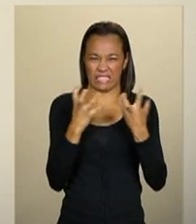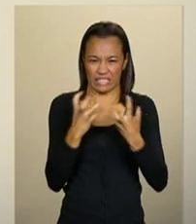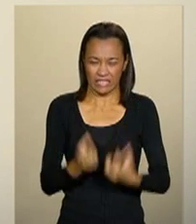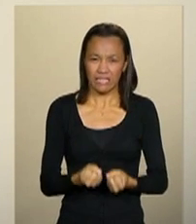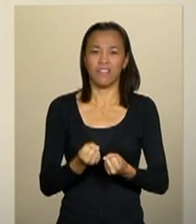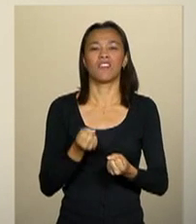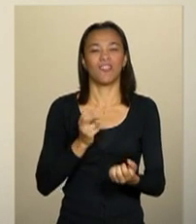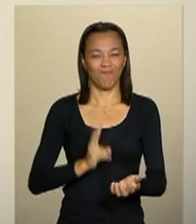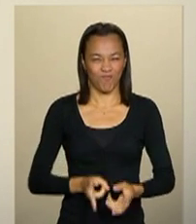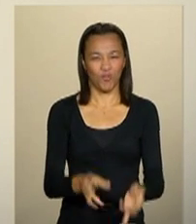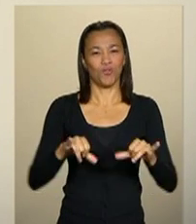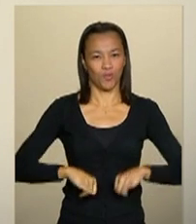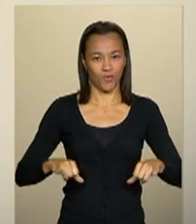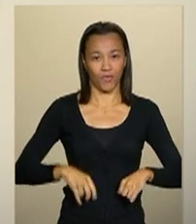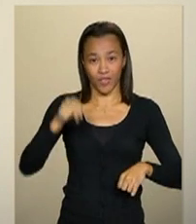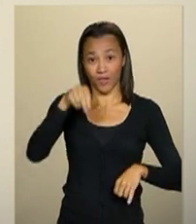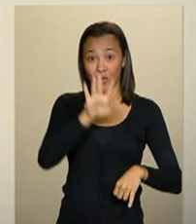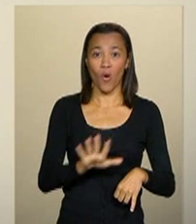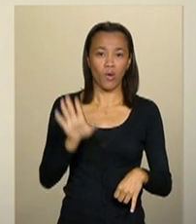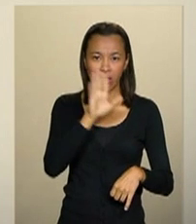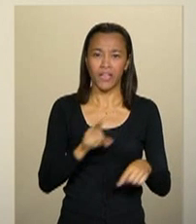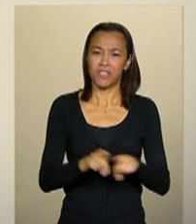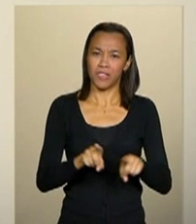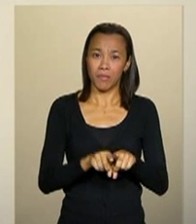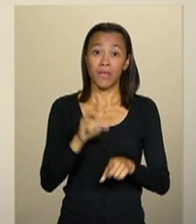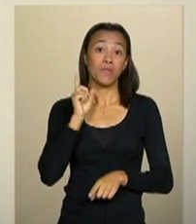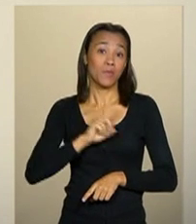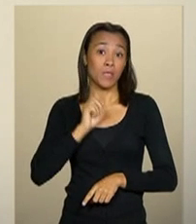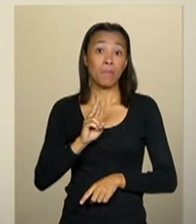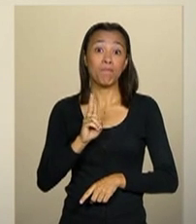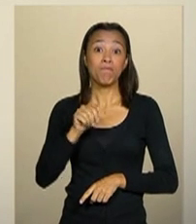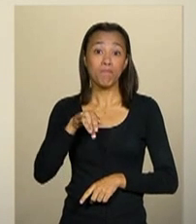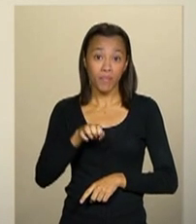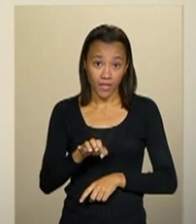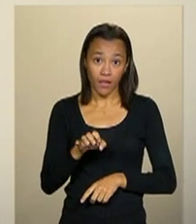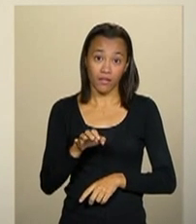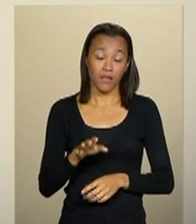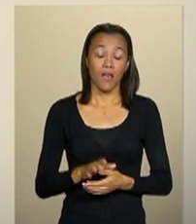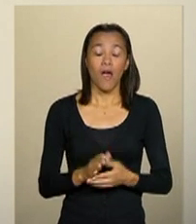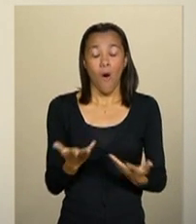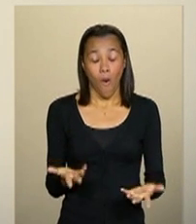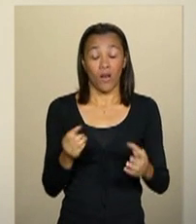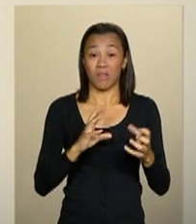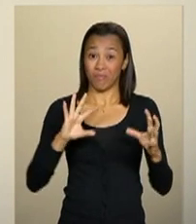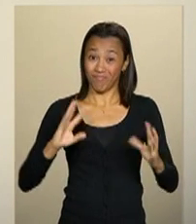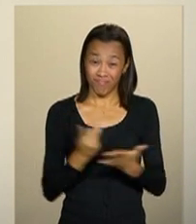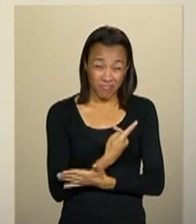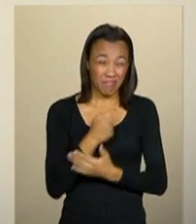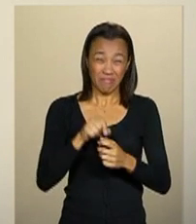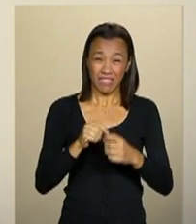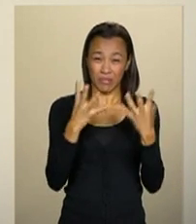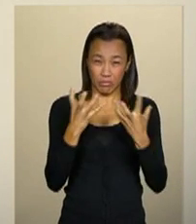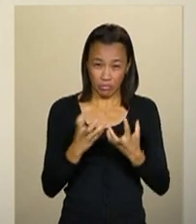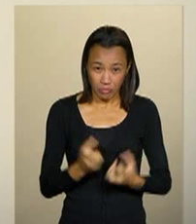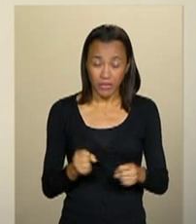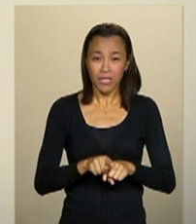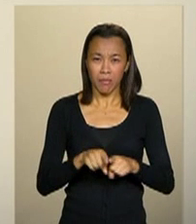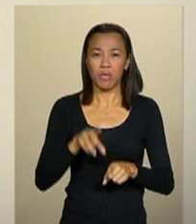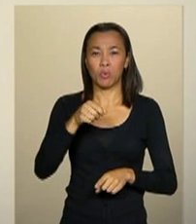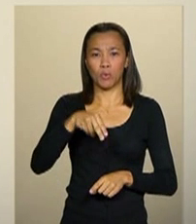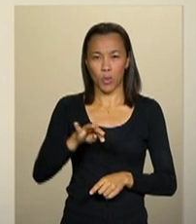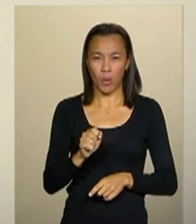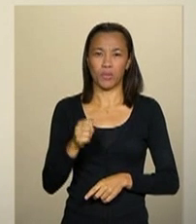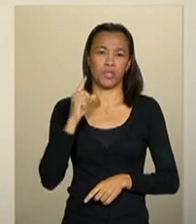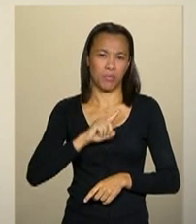seca que ainda está afetando muito o Nordeste eo norte de Minas olha Luciano a seca no semiárido do Nordeste e do norte de Minas